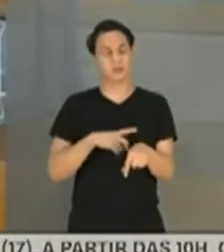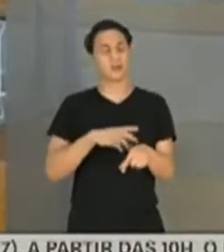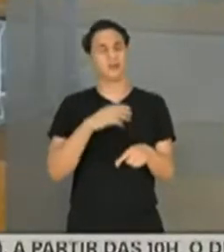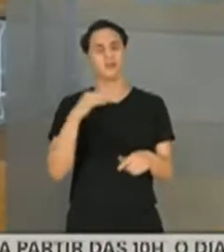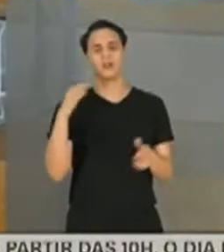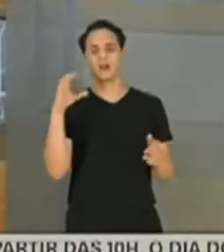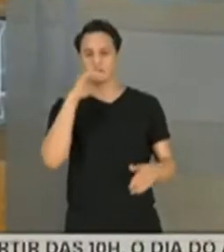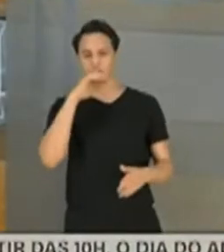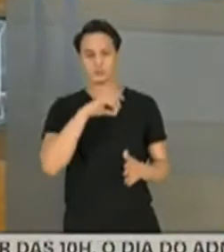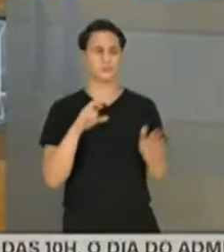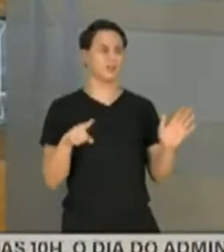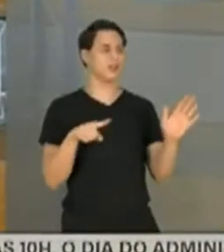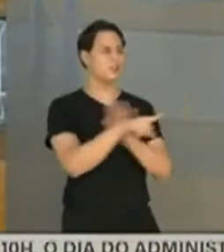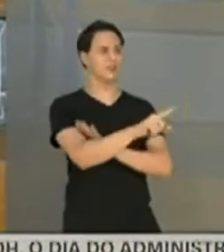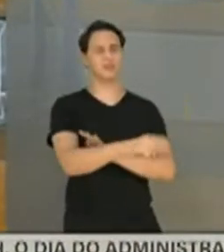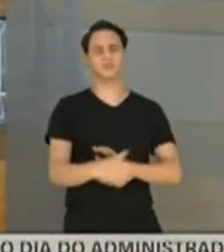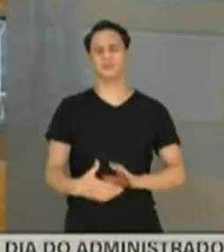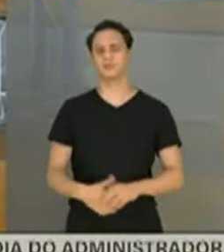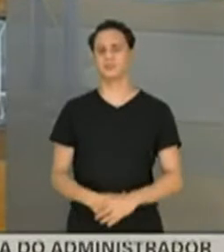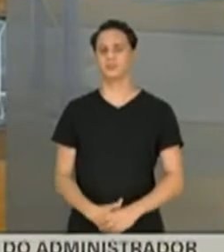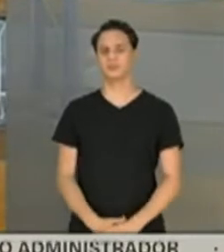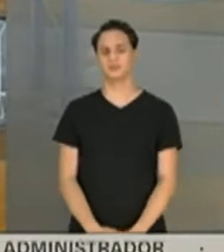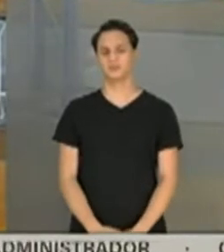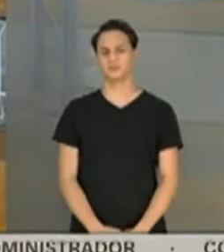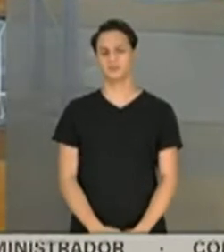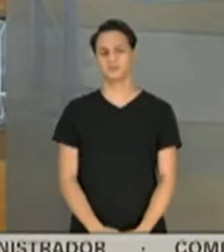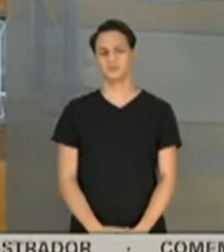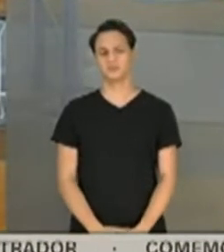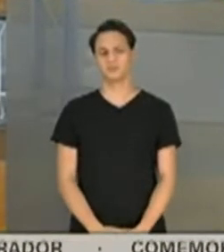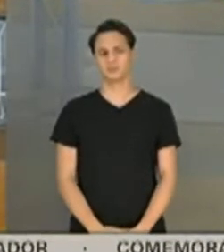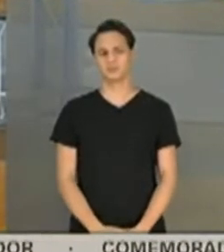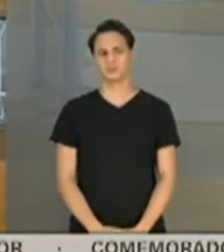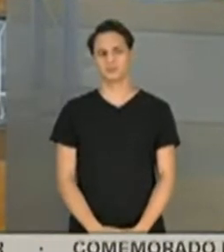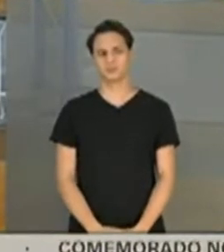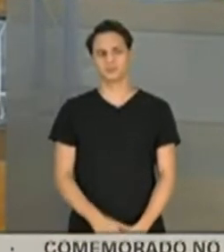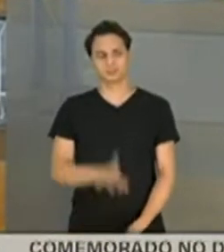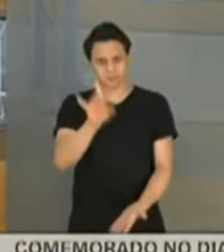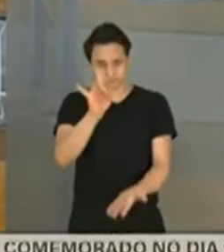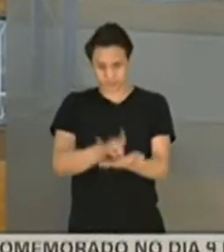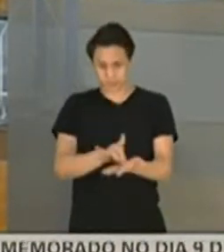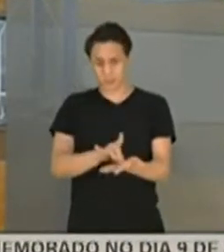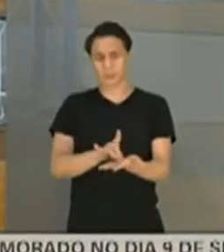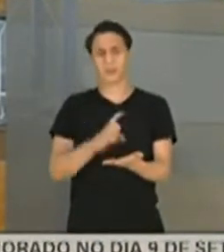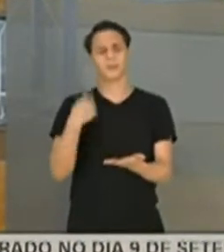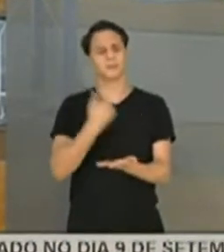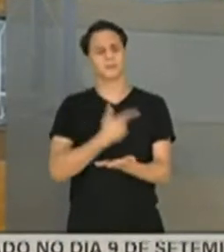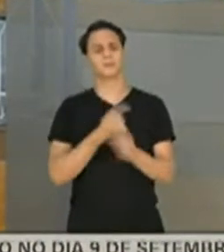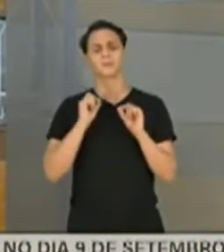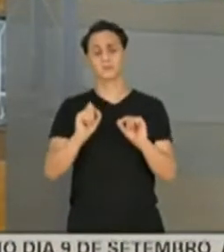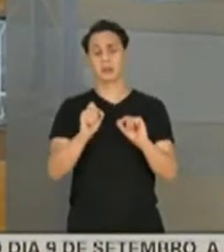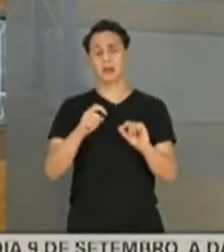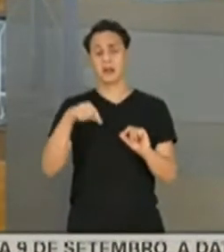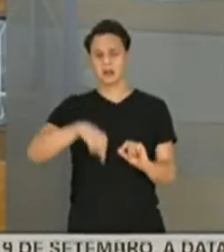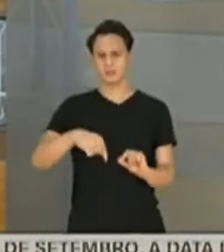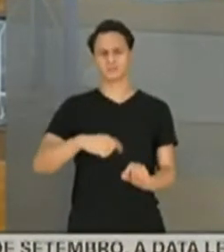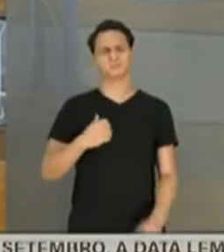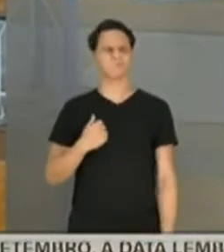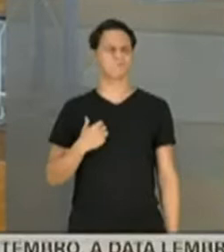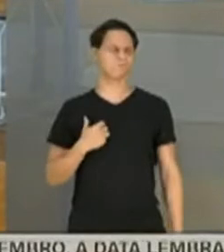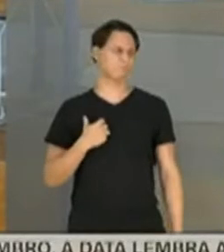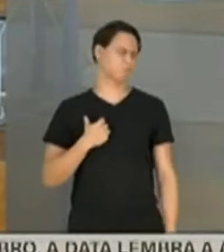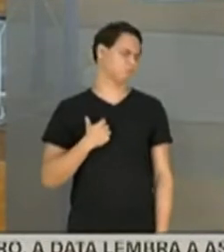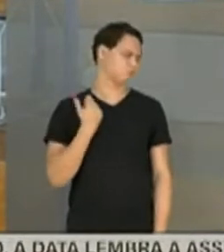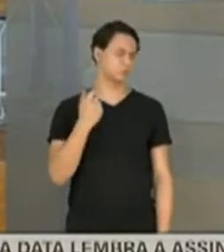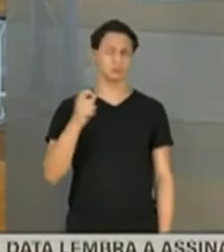as perguntas, presidente, aqui, mas deixando registrado, consignado, que essa indignação da